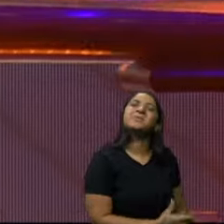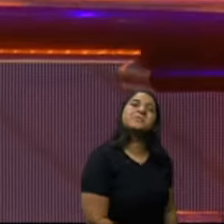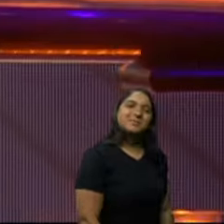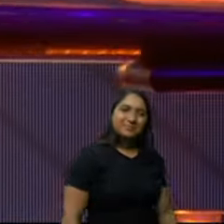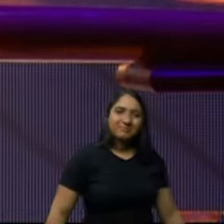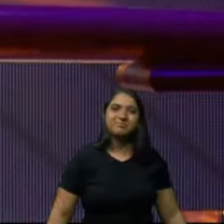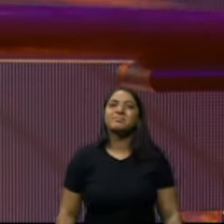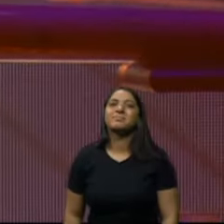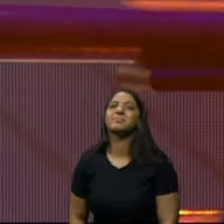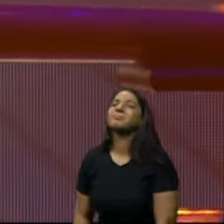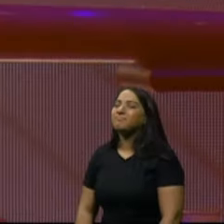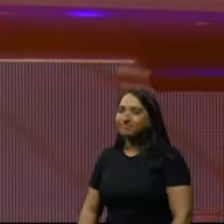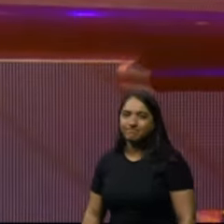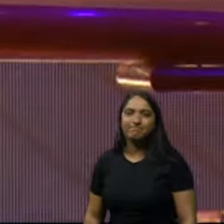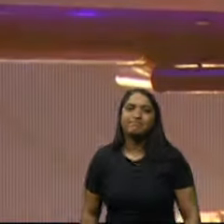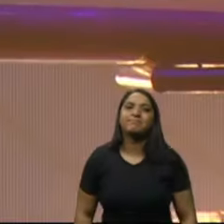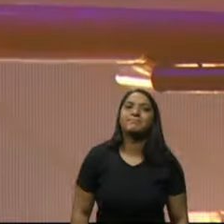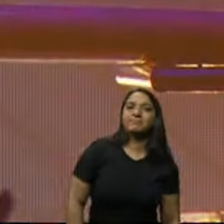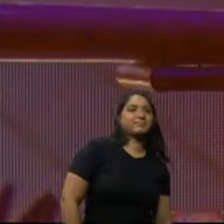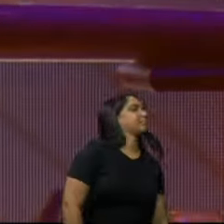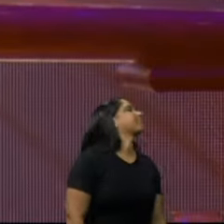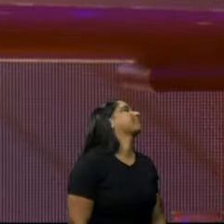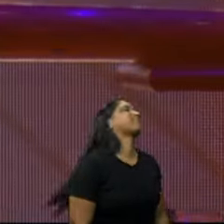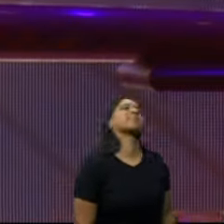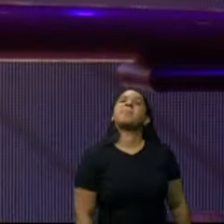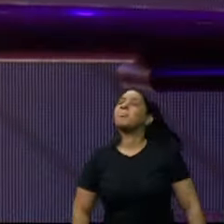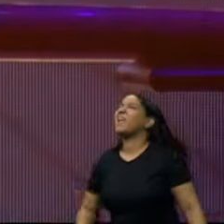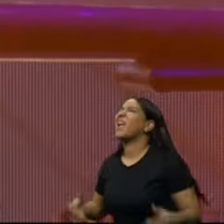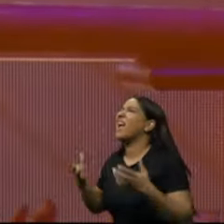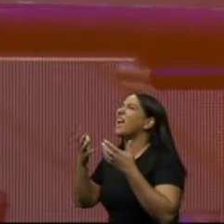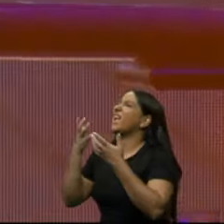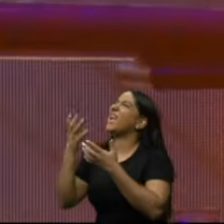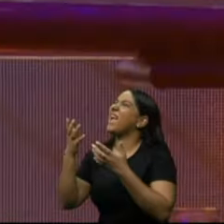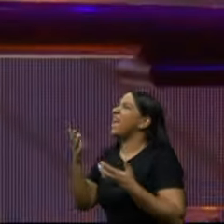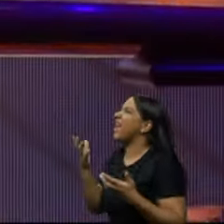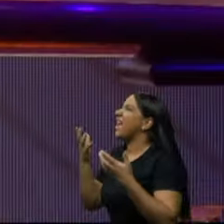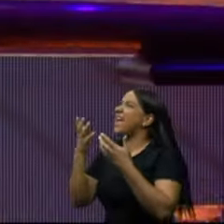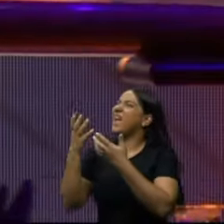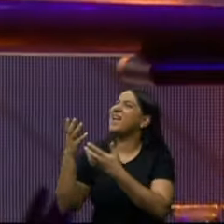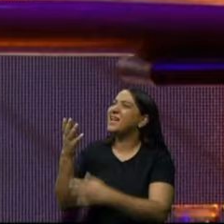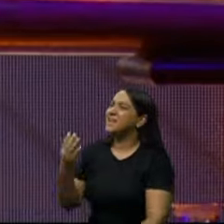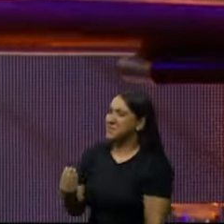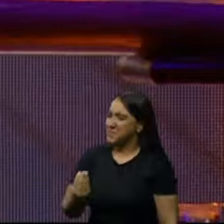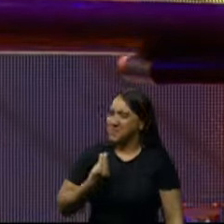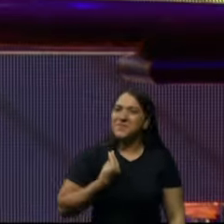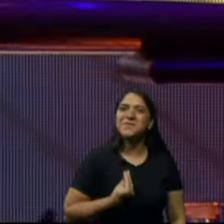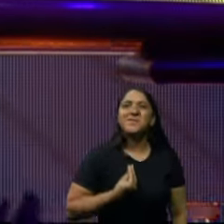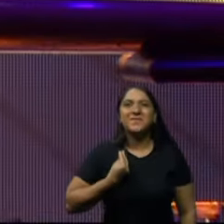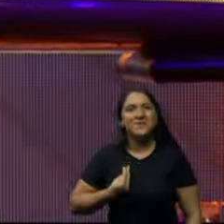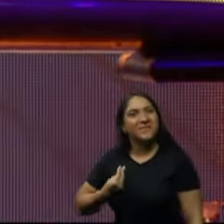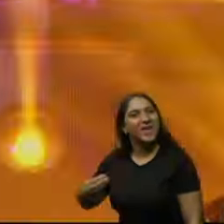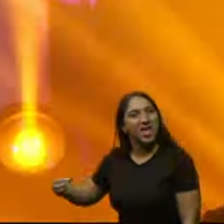declare-se de todo o teu coração quero viver